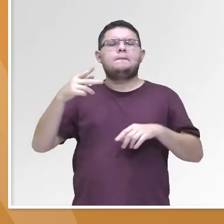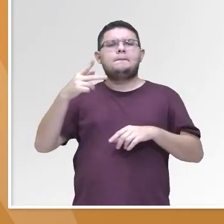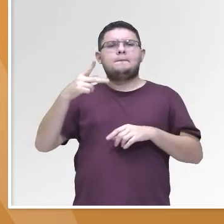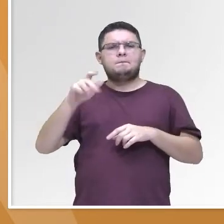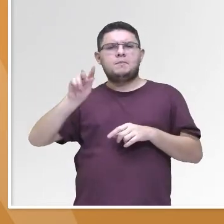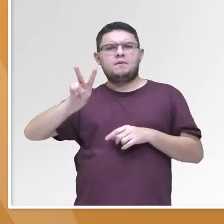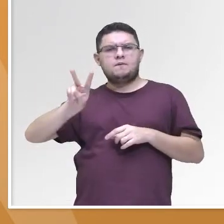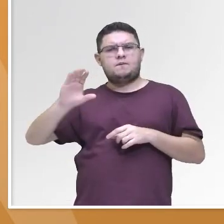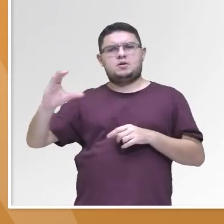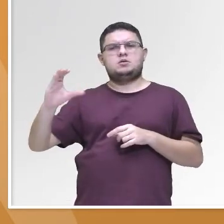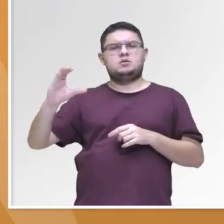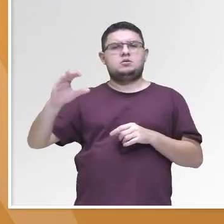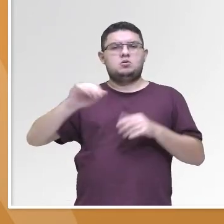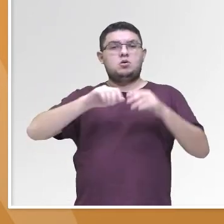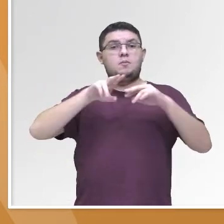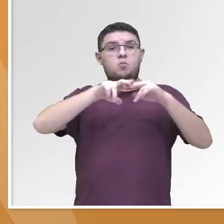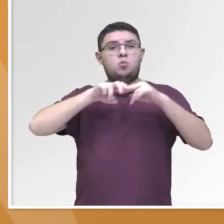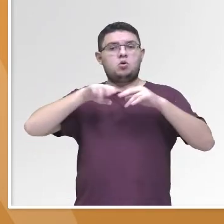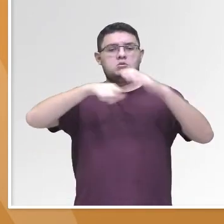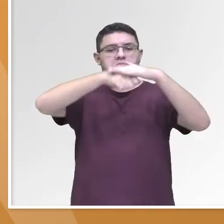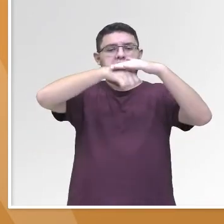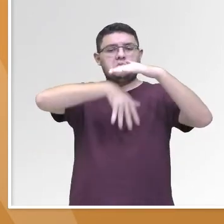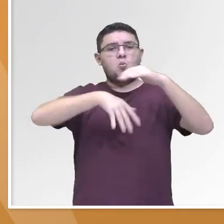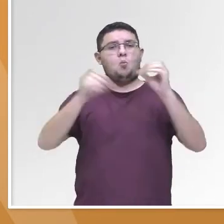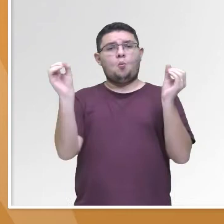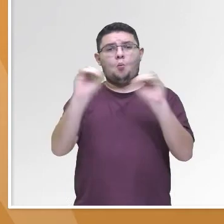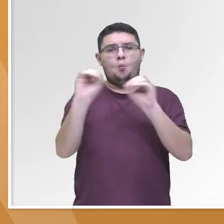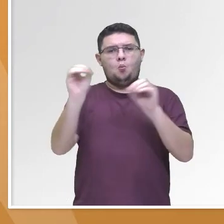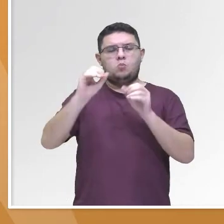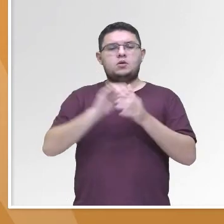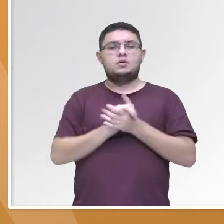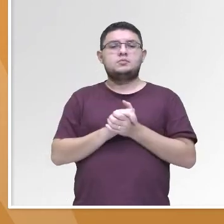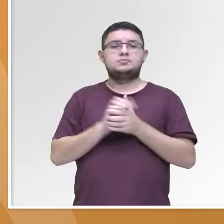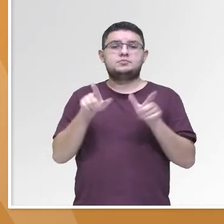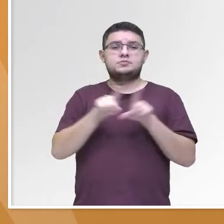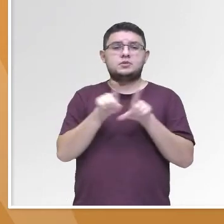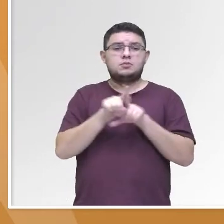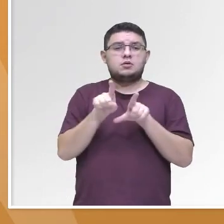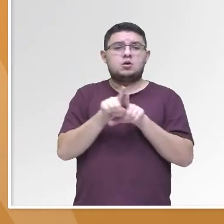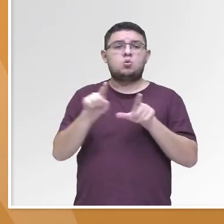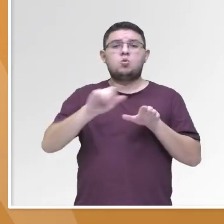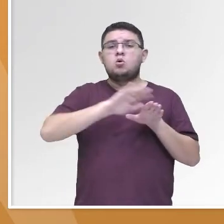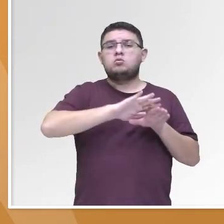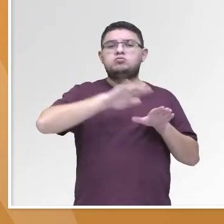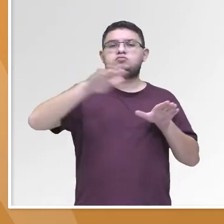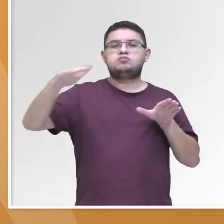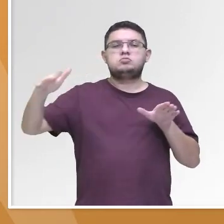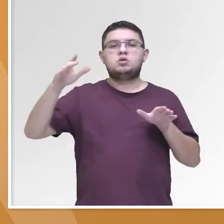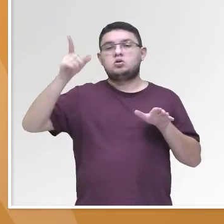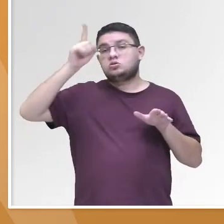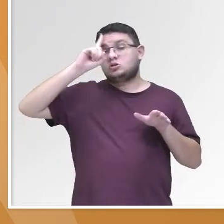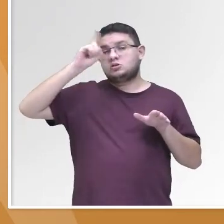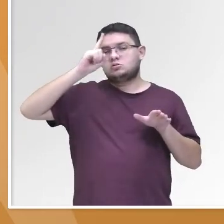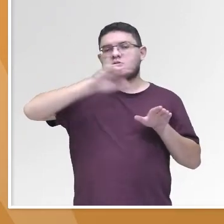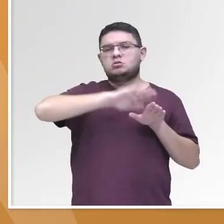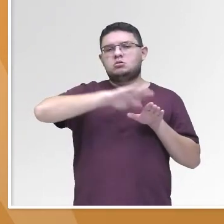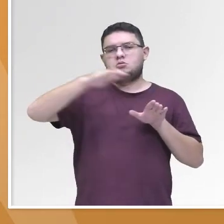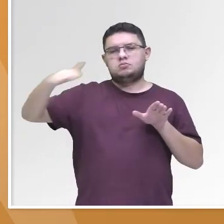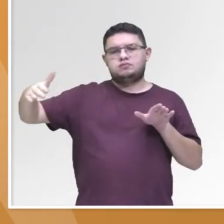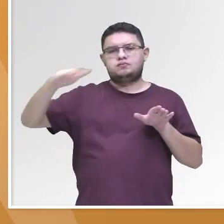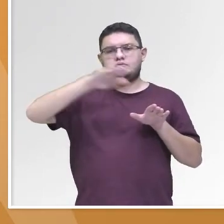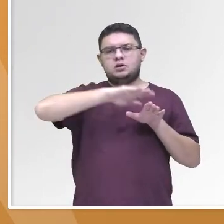a infiltração do chorume, né? E a cobertura diária também desse lixo que vai ocorrer. Então o chorume ele não